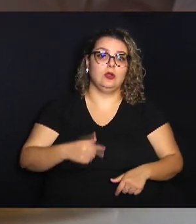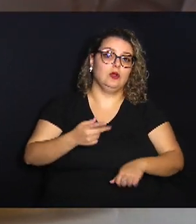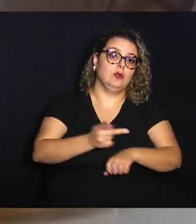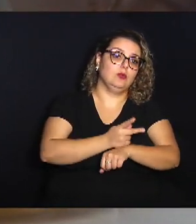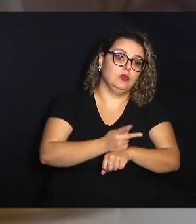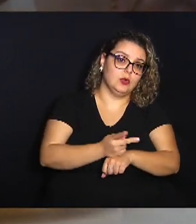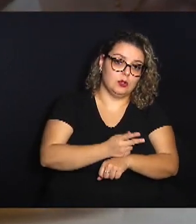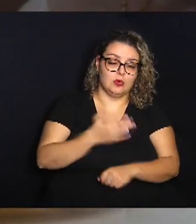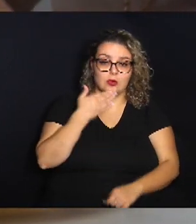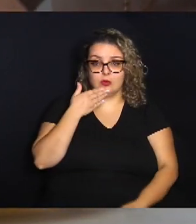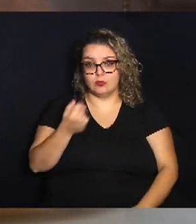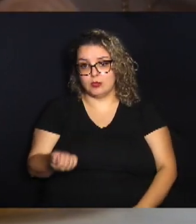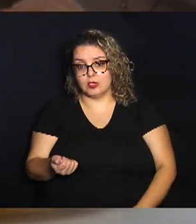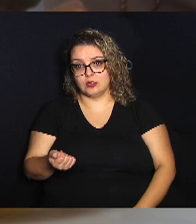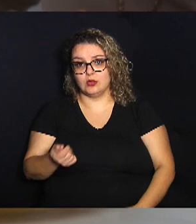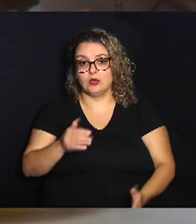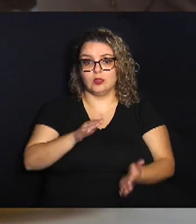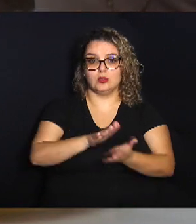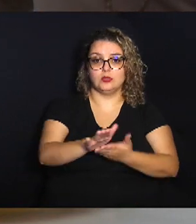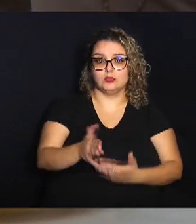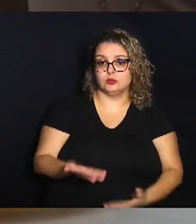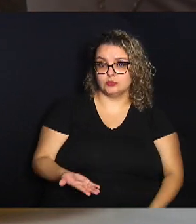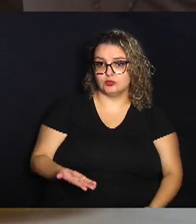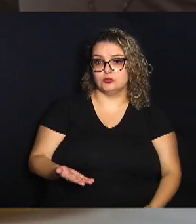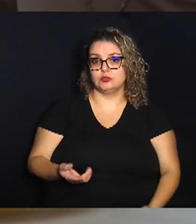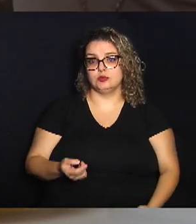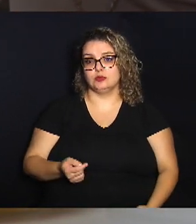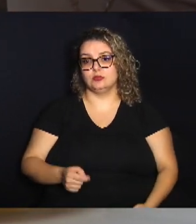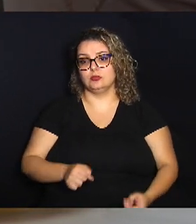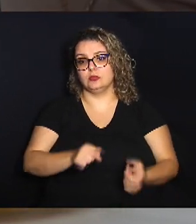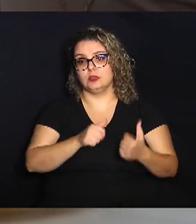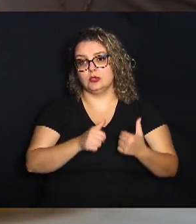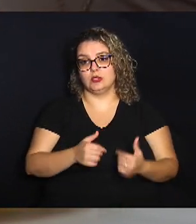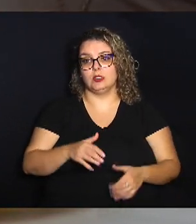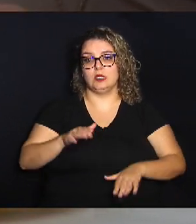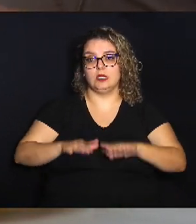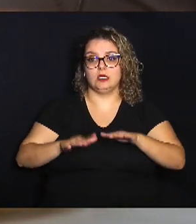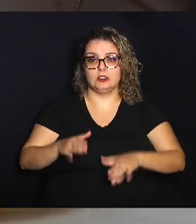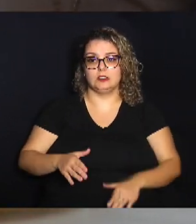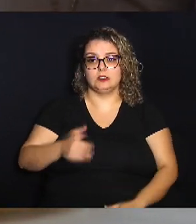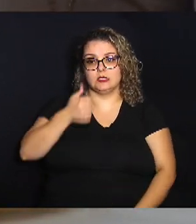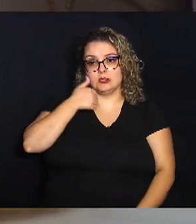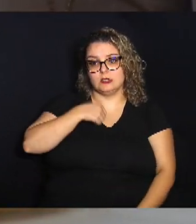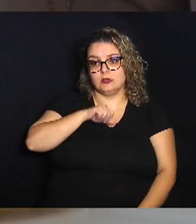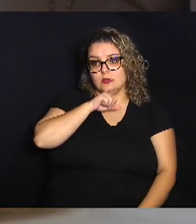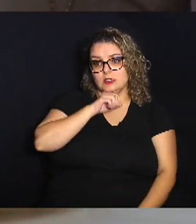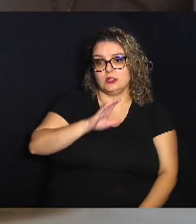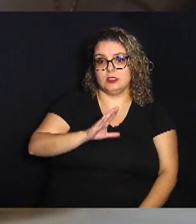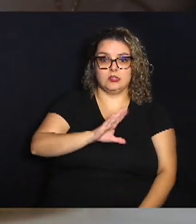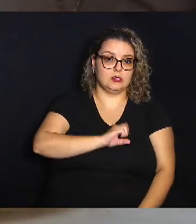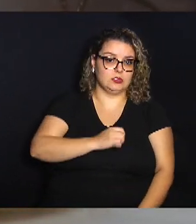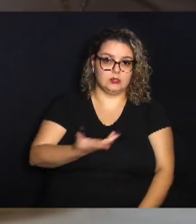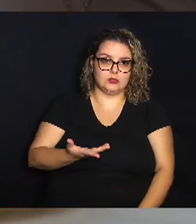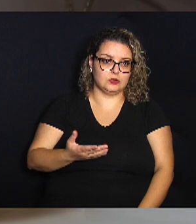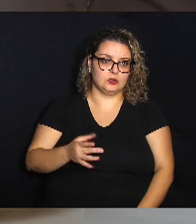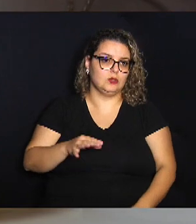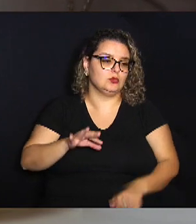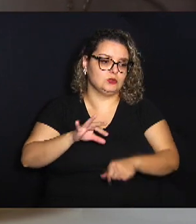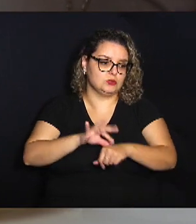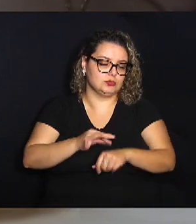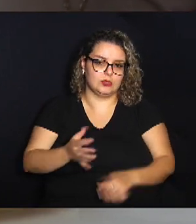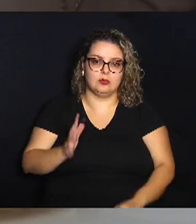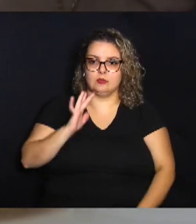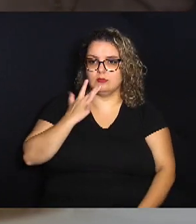melhor custo-benefício, ver o perfil de repente tem mãe que não gosta de carne,